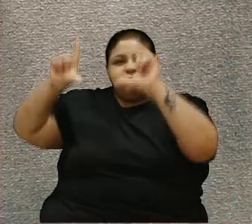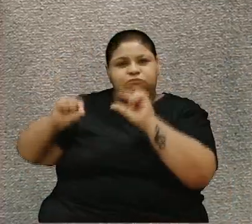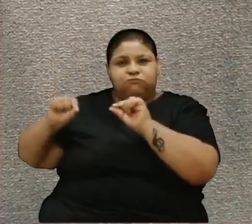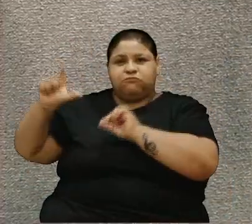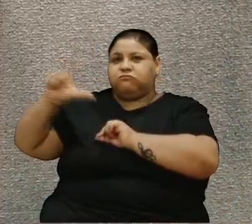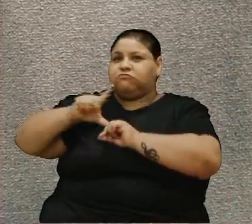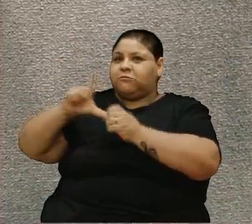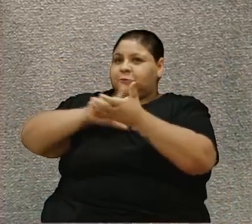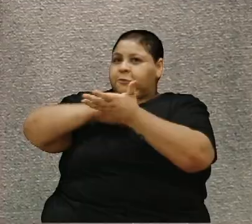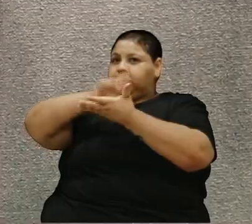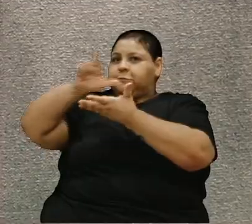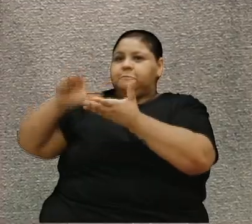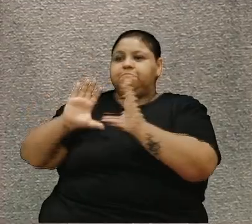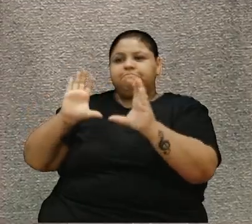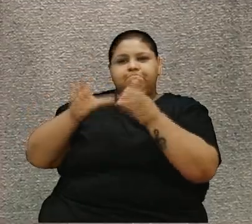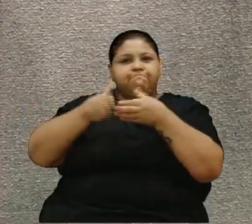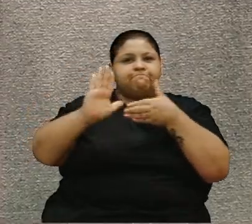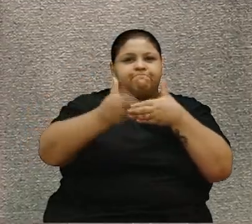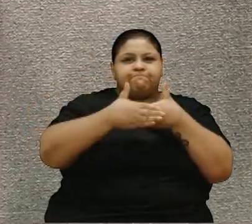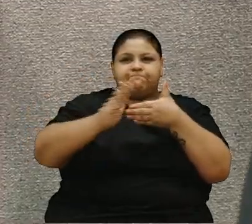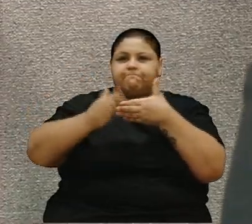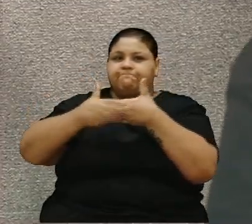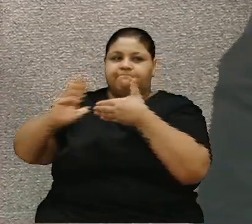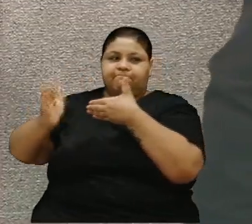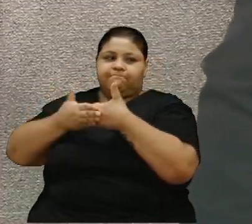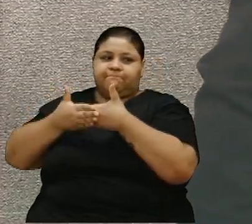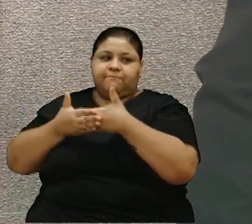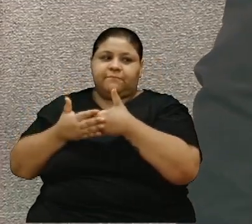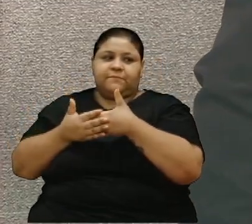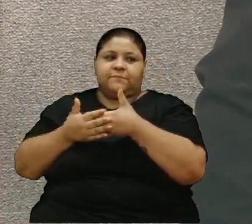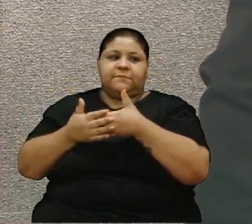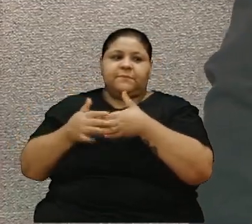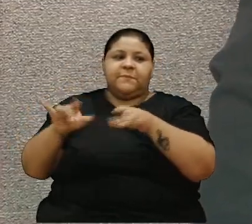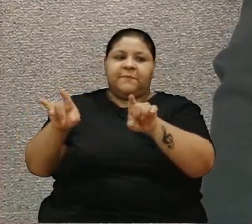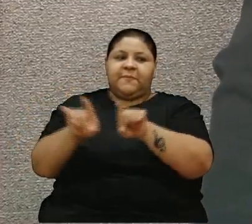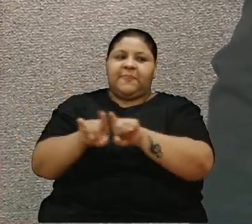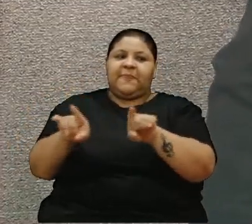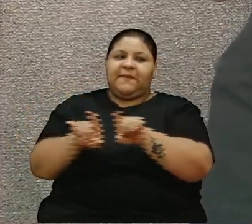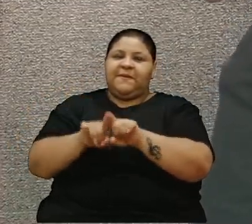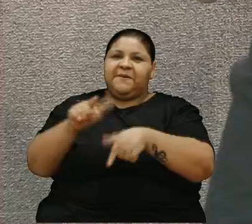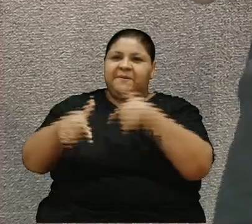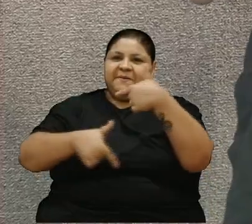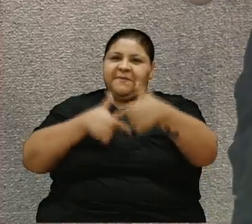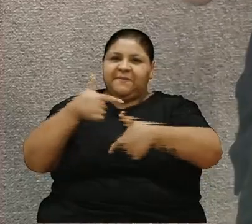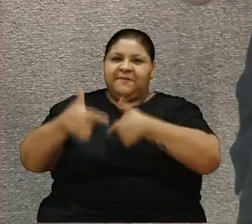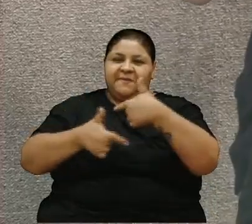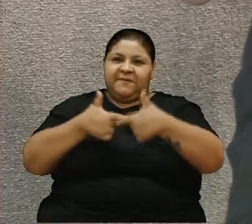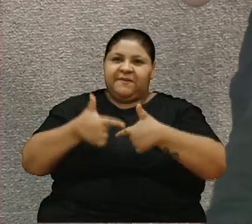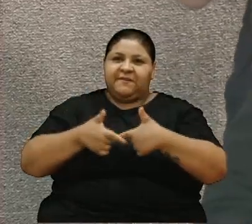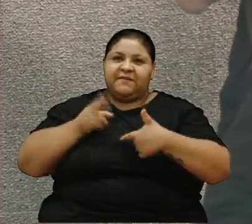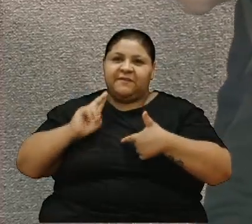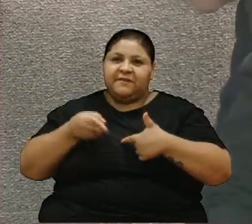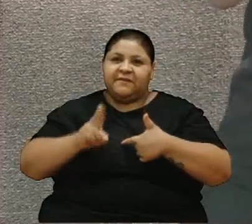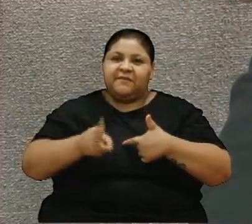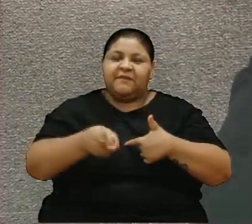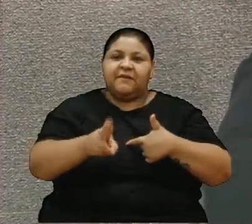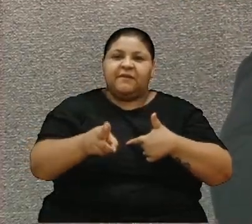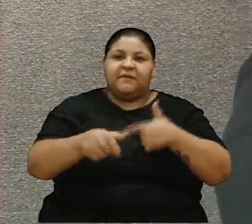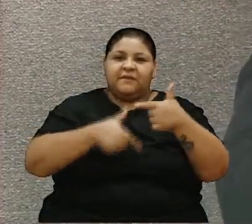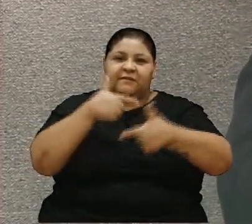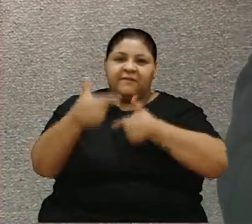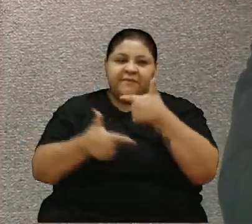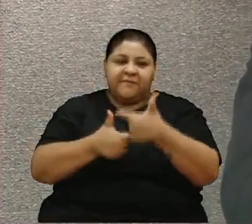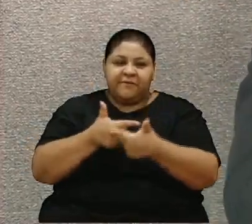temos diversos quartéis fechados, os militares estão se empenhando cada vez mais para bem servir a